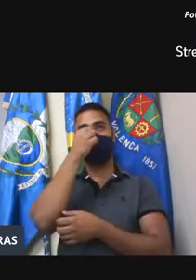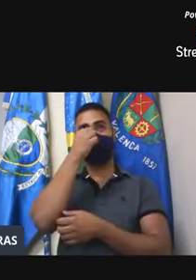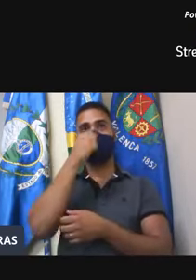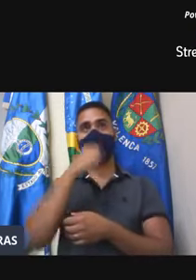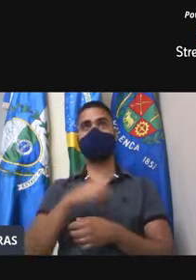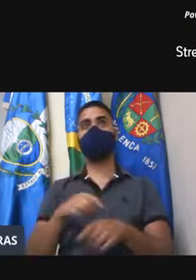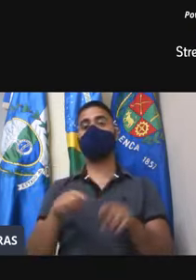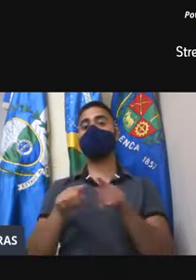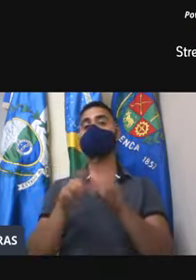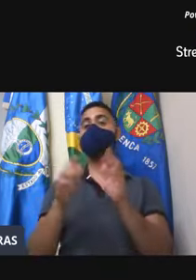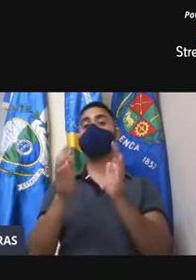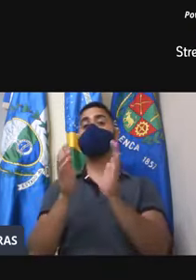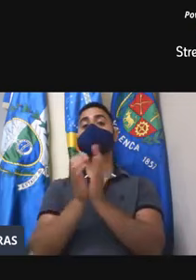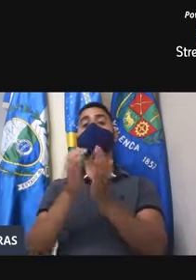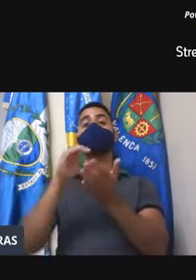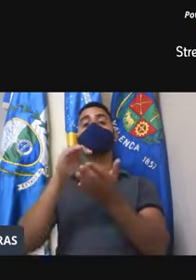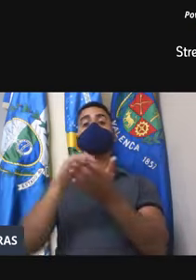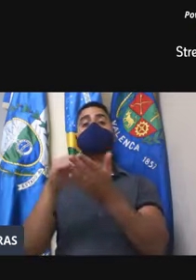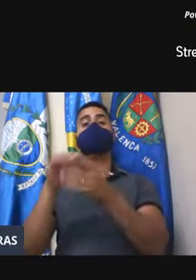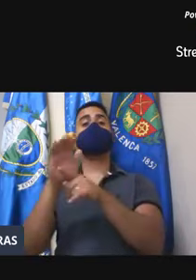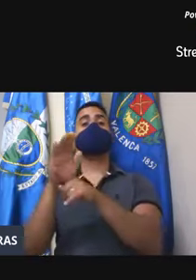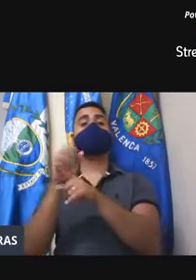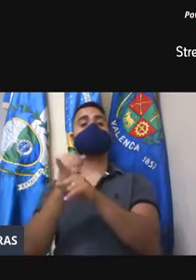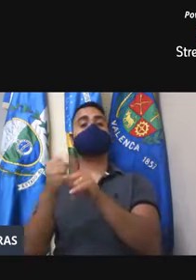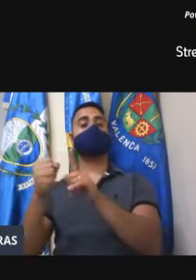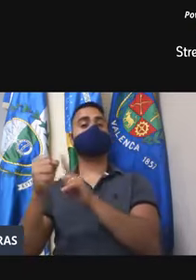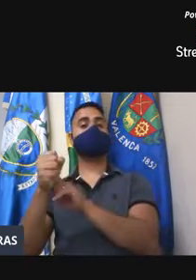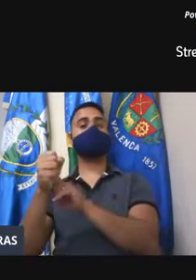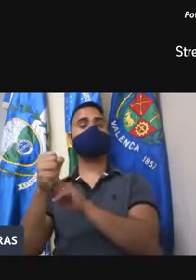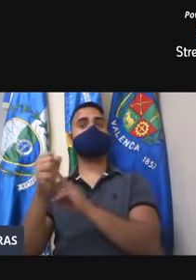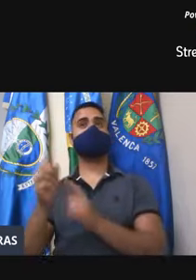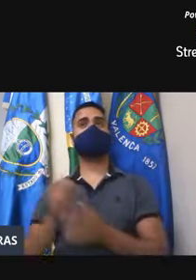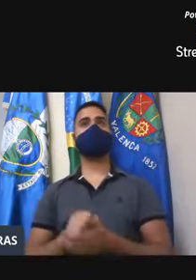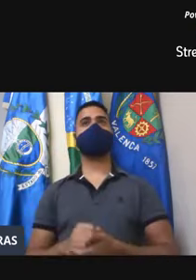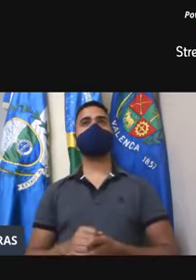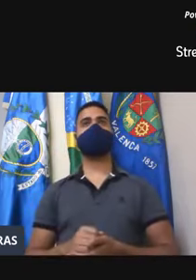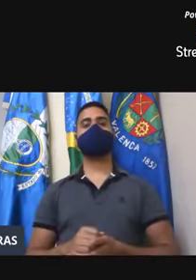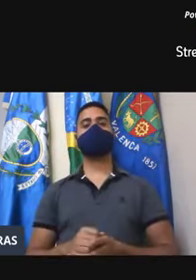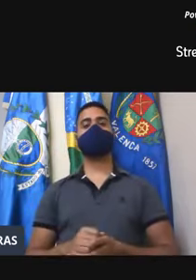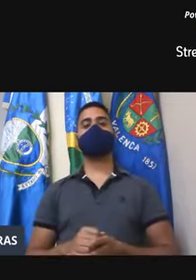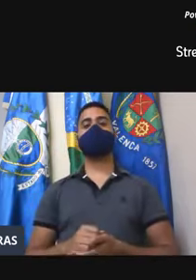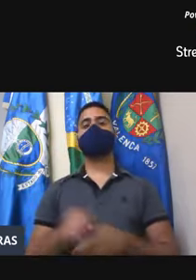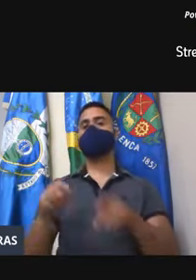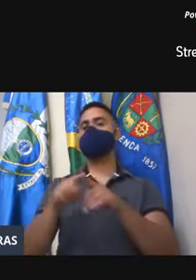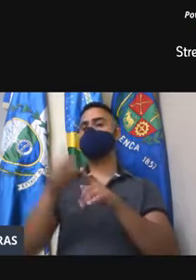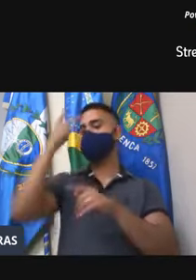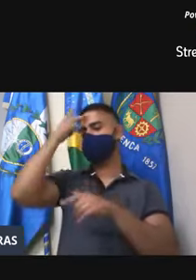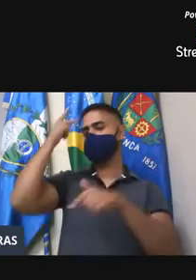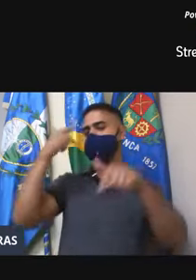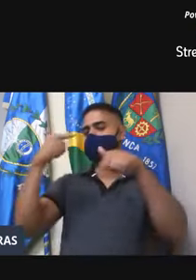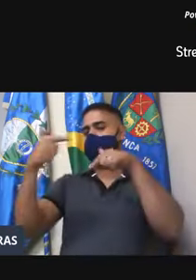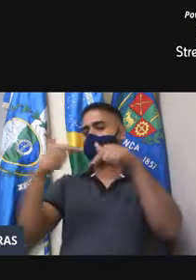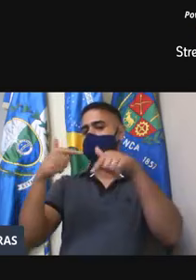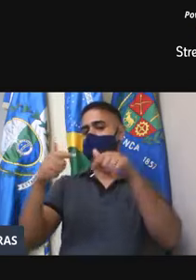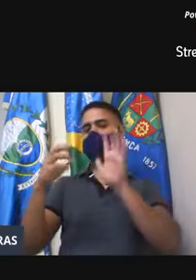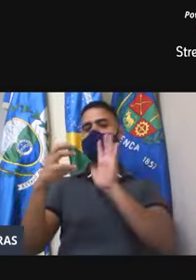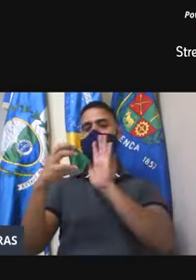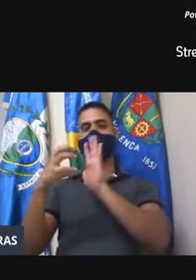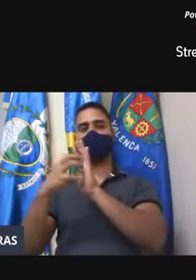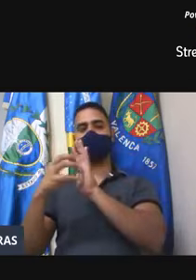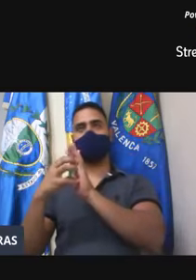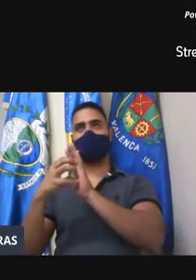Cumprimento a equipe da Secretaria Municipal de Assistência Social. Cumprimento os servidores da casa,